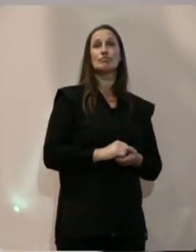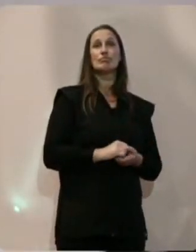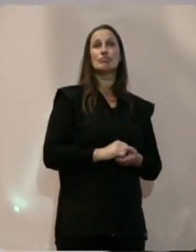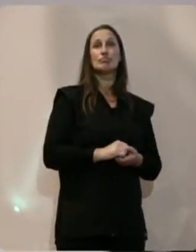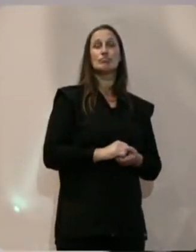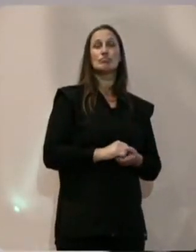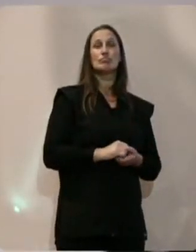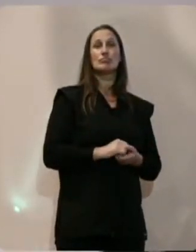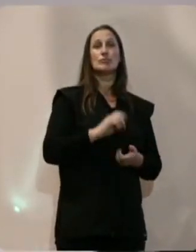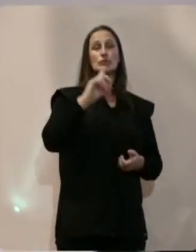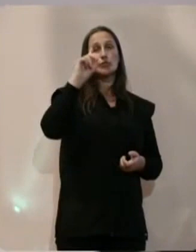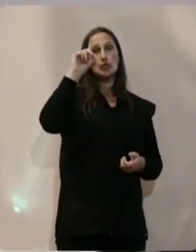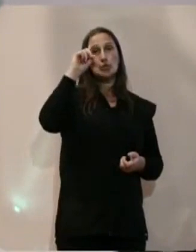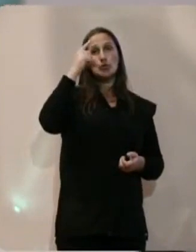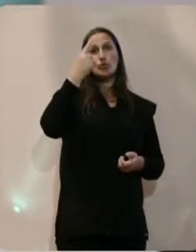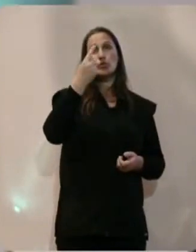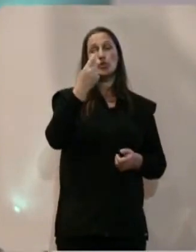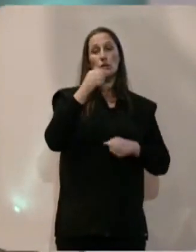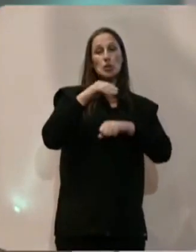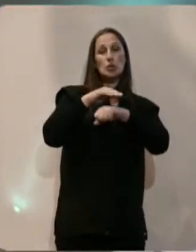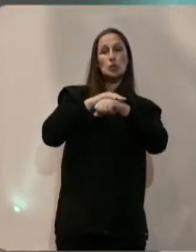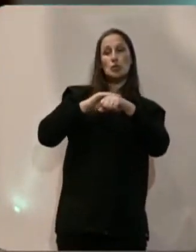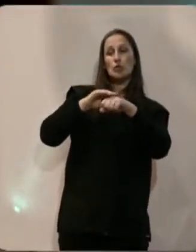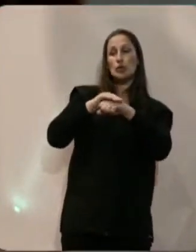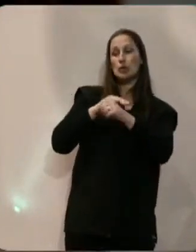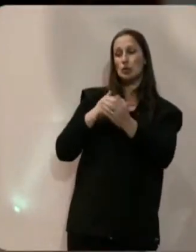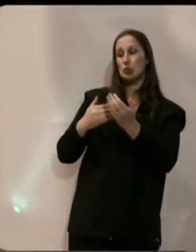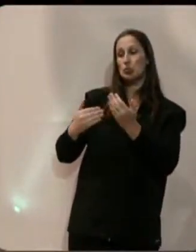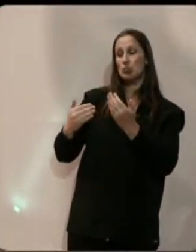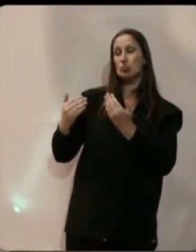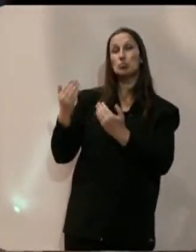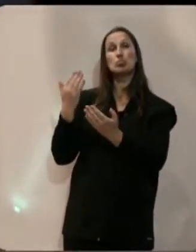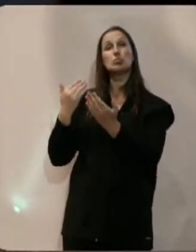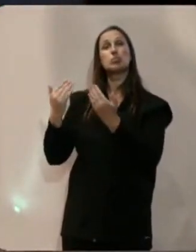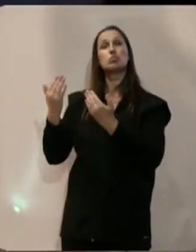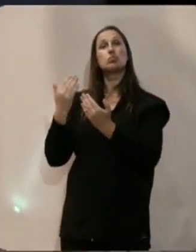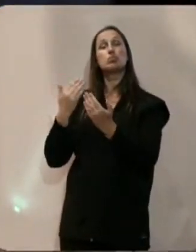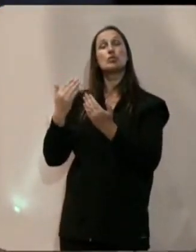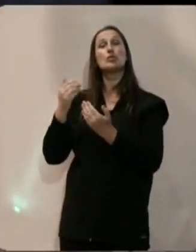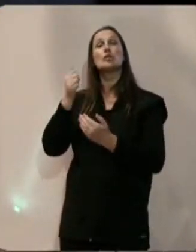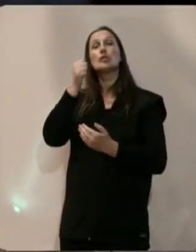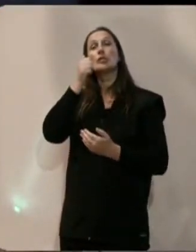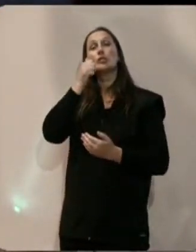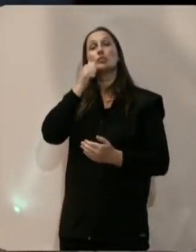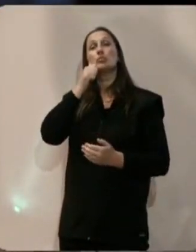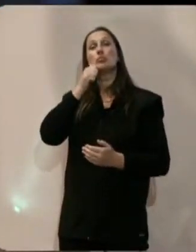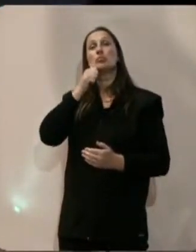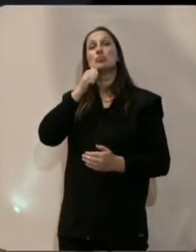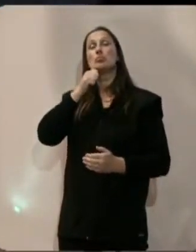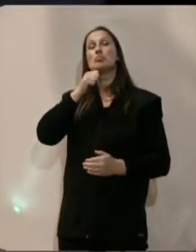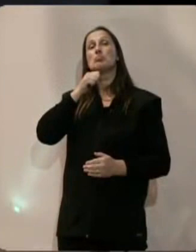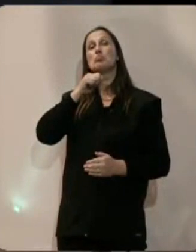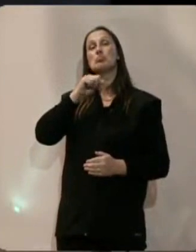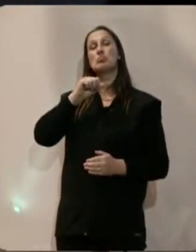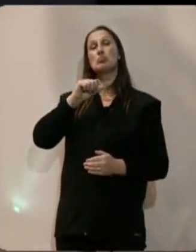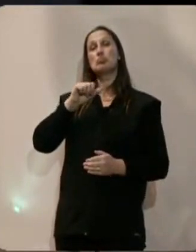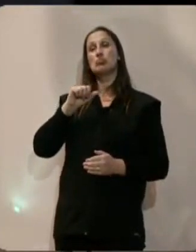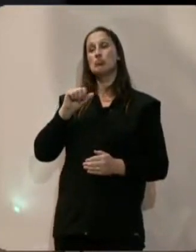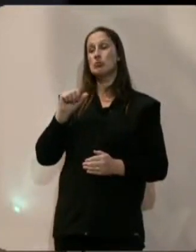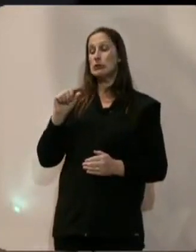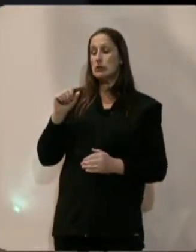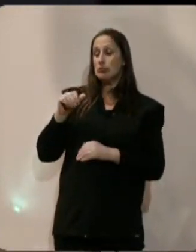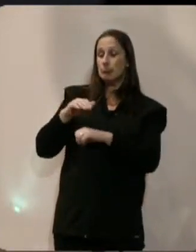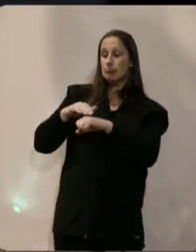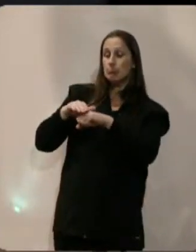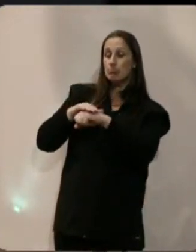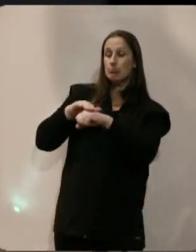E um dia eu estava conversando com aquela senhora, e aquela senhora me disse assim: eu já lutei muito com Deus,